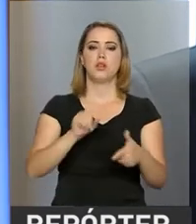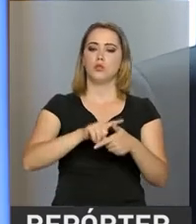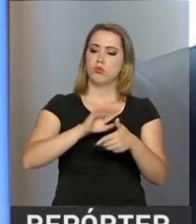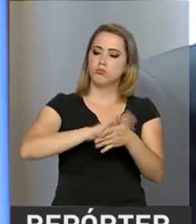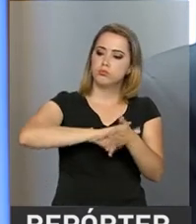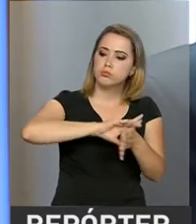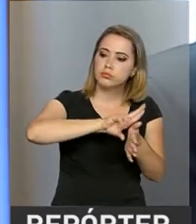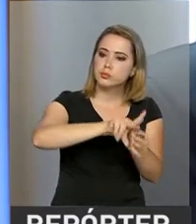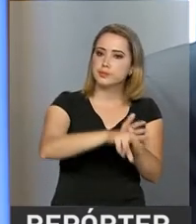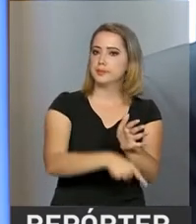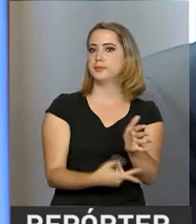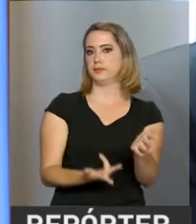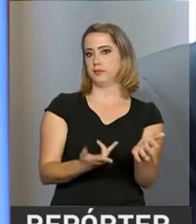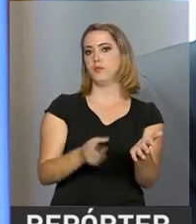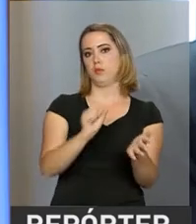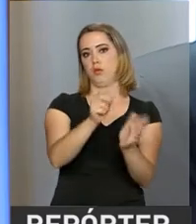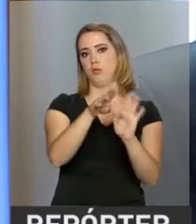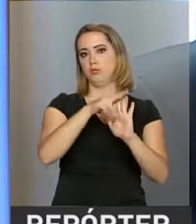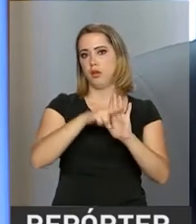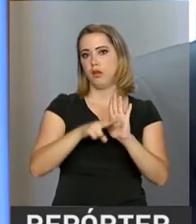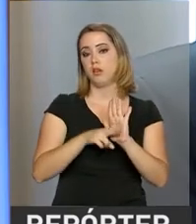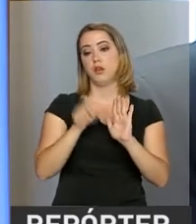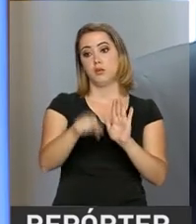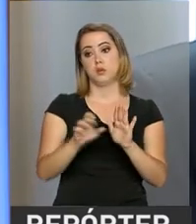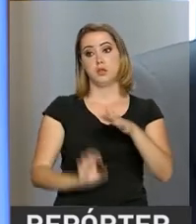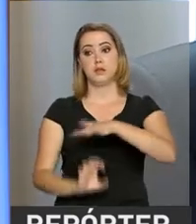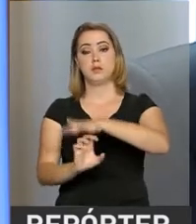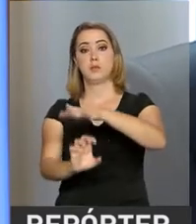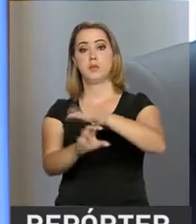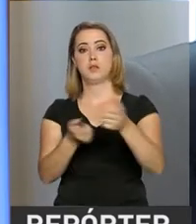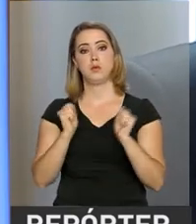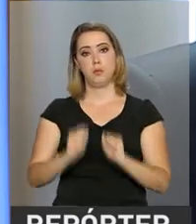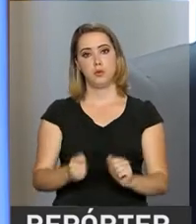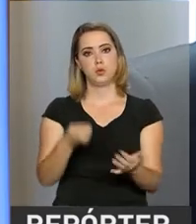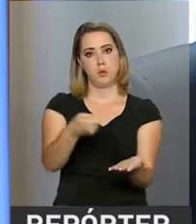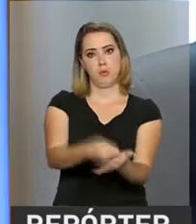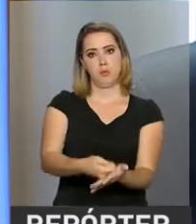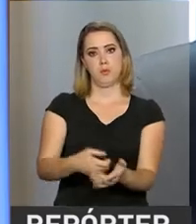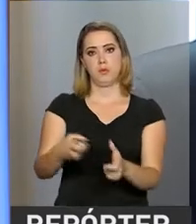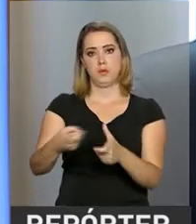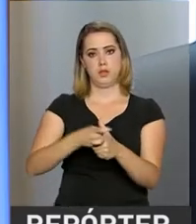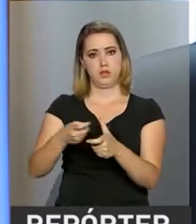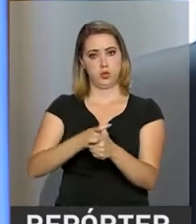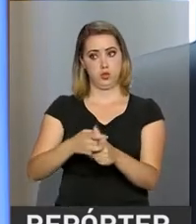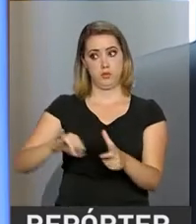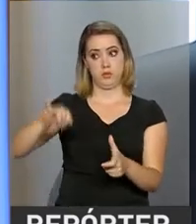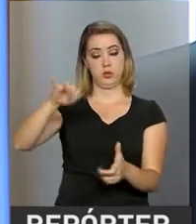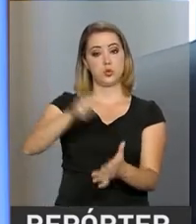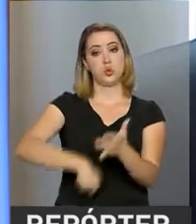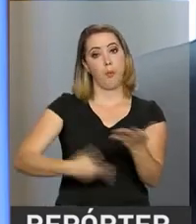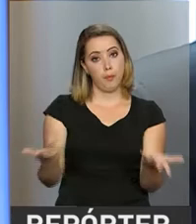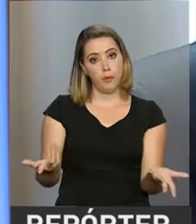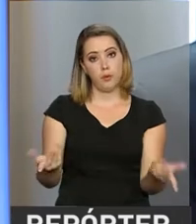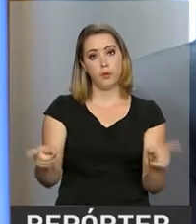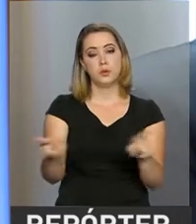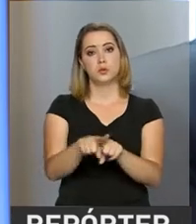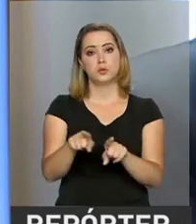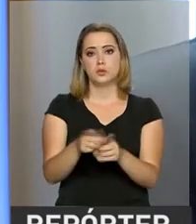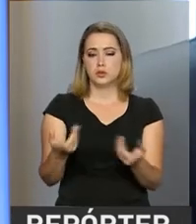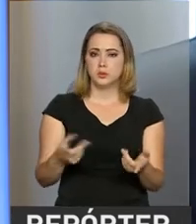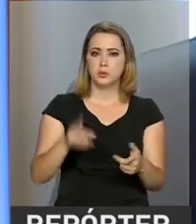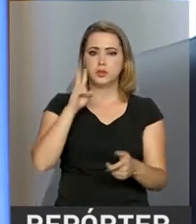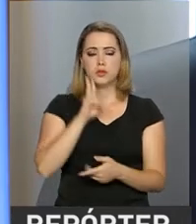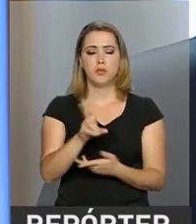medidas viabilizando essas empresas poder quitar as suas dívidas tributárias, aproveitando seus prejuízos